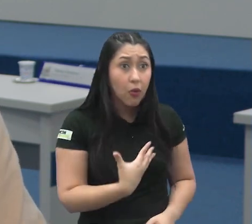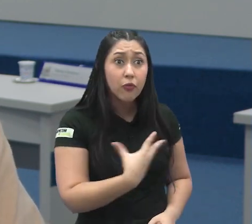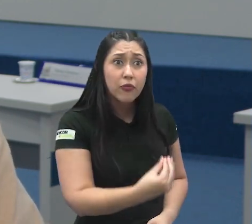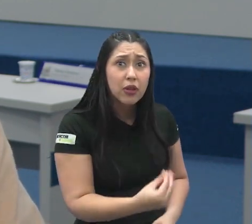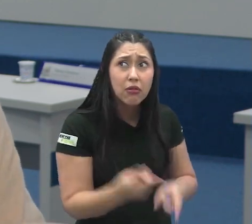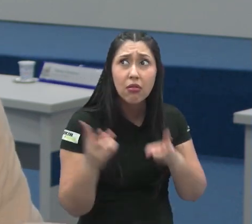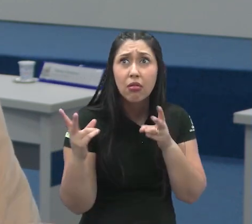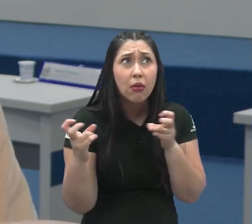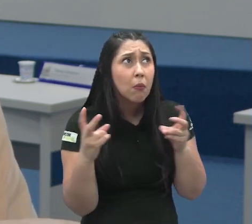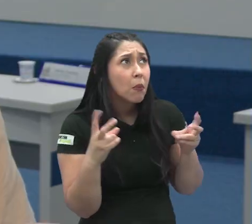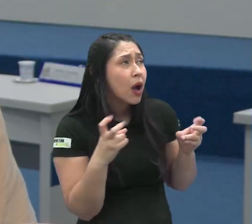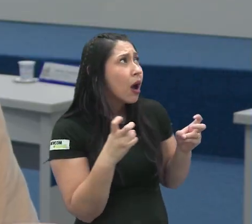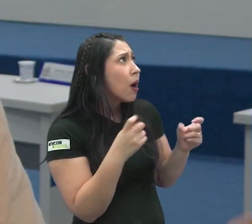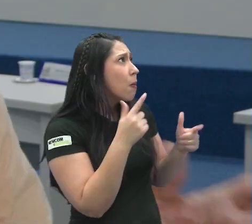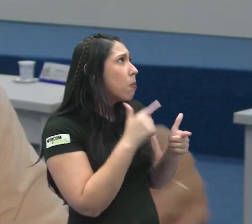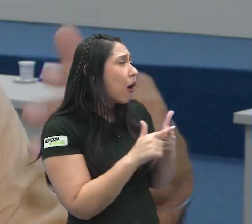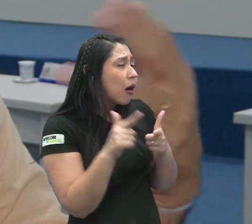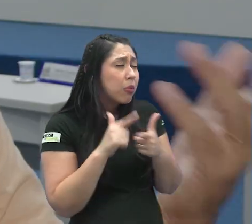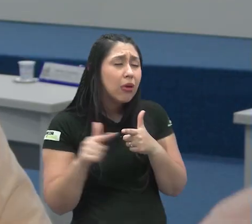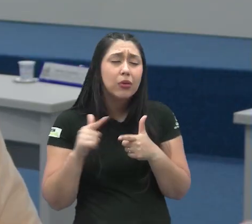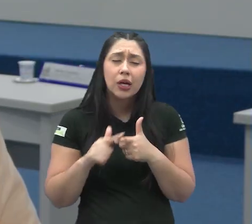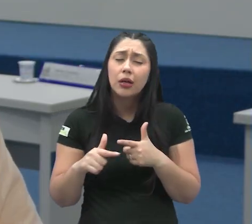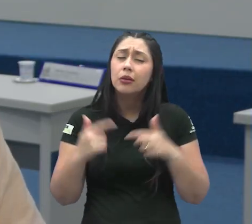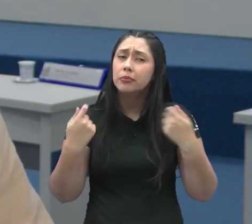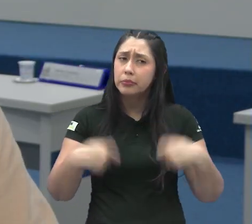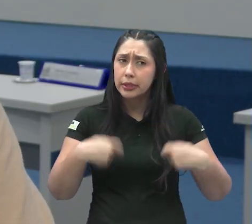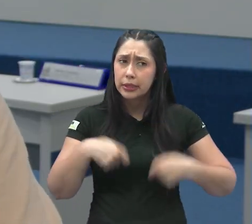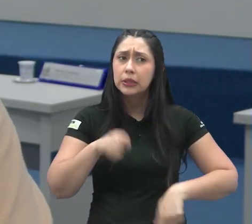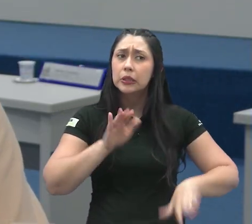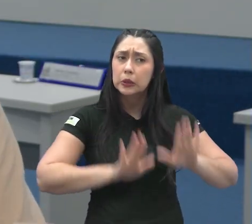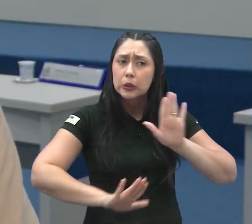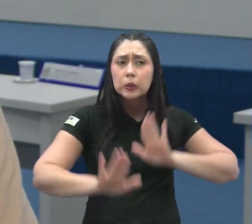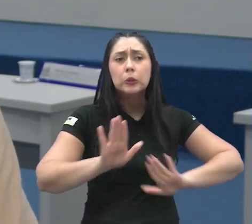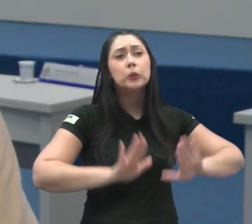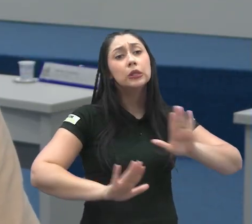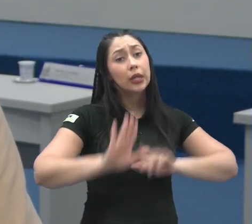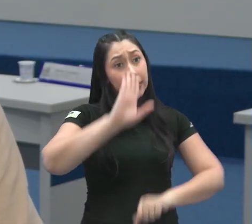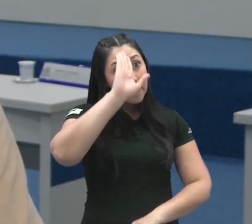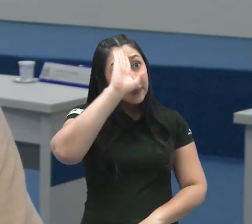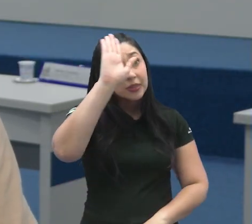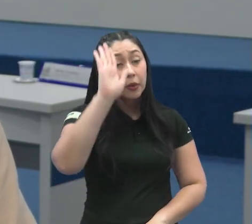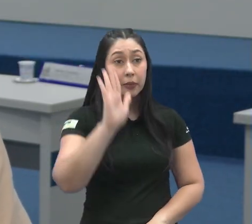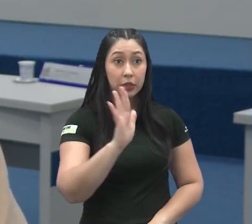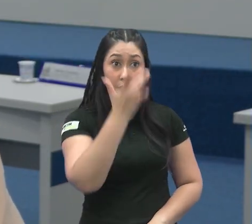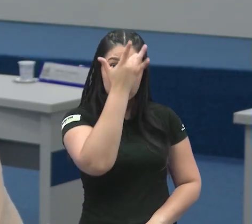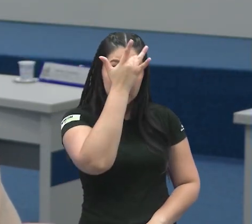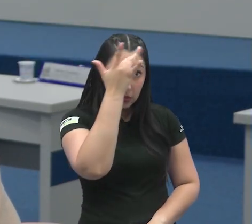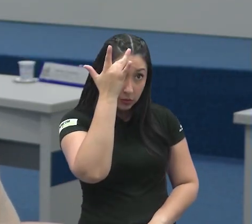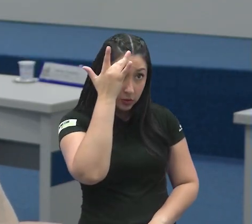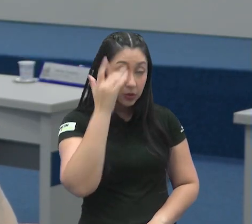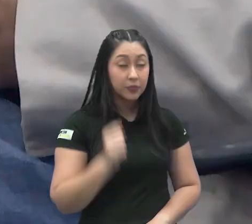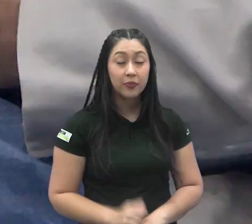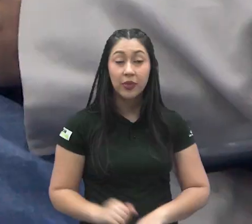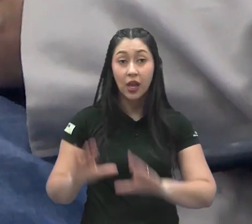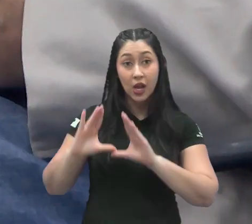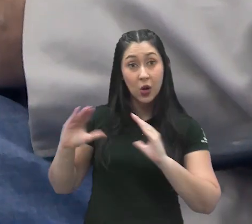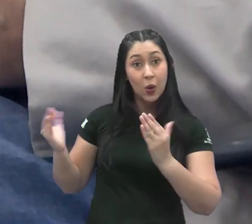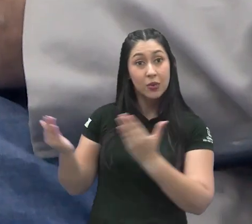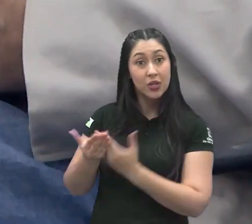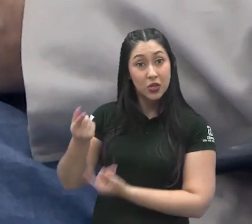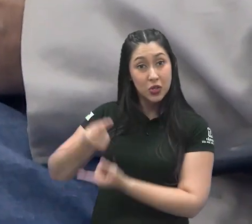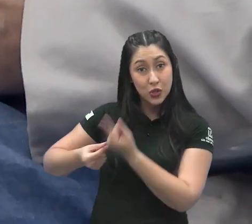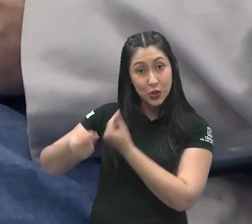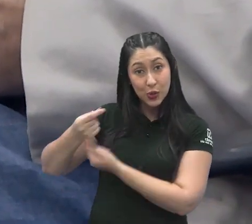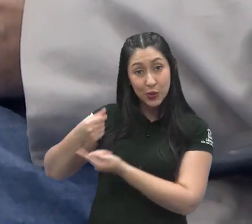para os filhos que veem a situação se agravando, e é preciso tomar um cuidado muito grande com isso, sobretudo no campo emocional. A Comissão